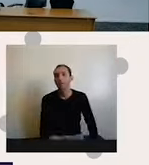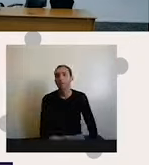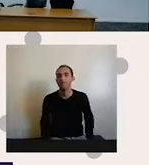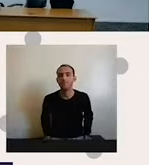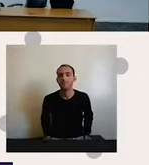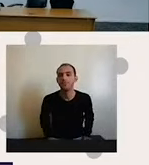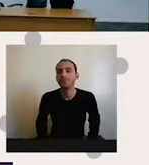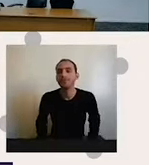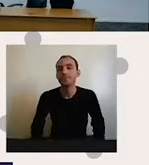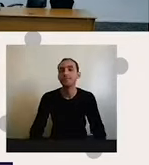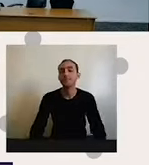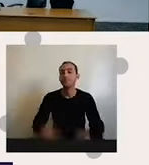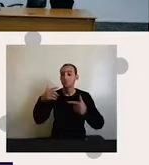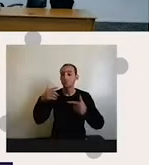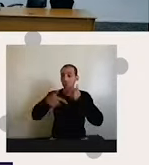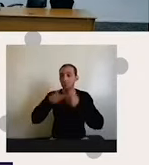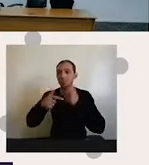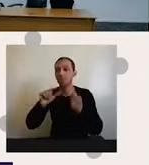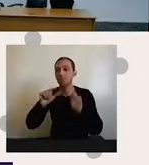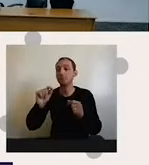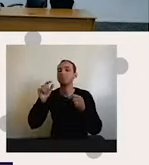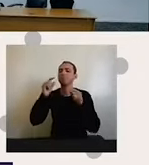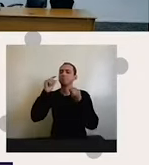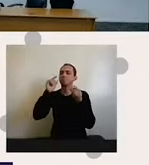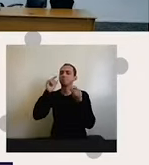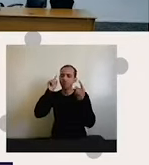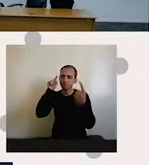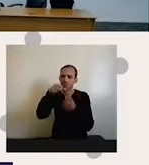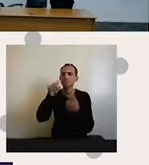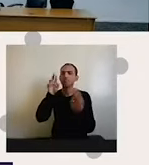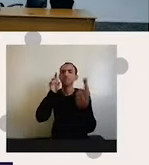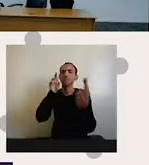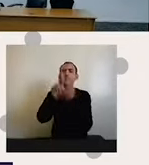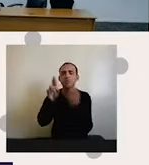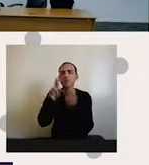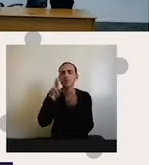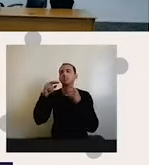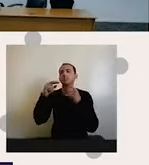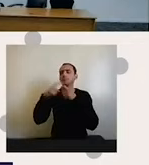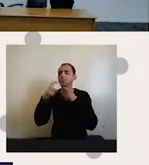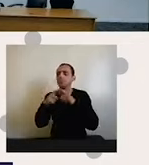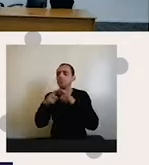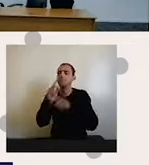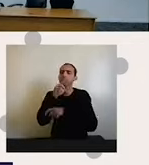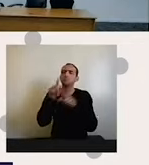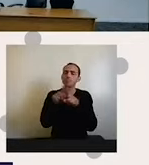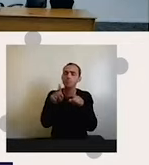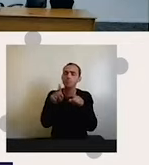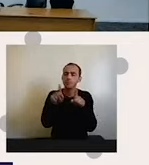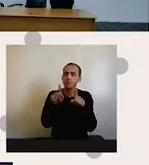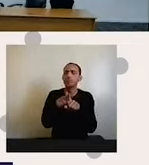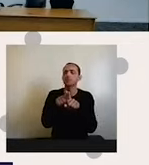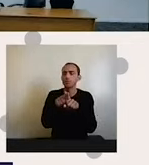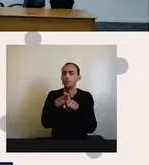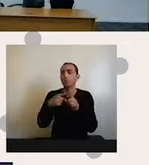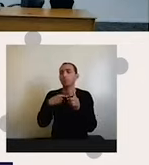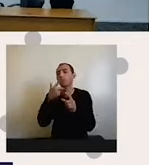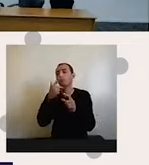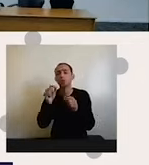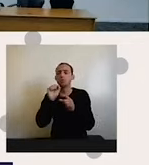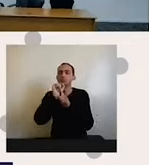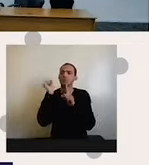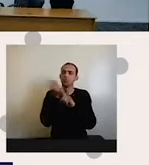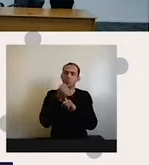falei de uma situação ideal. Na vida prática, nem sempre o médico tem tempo e tem liberdade para fazer